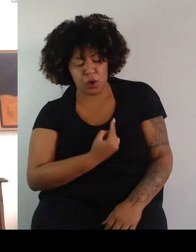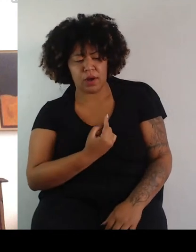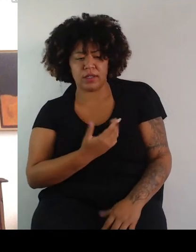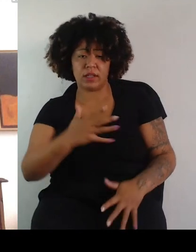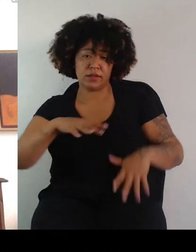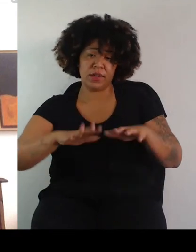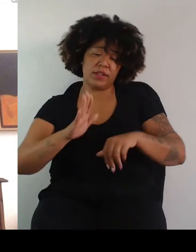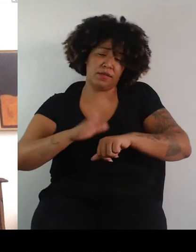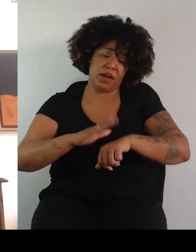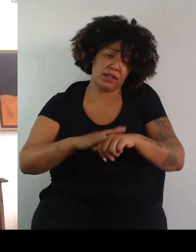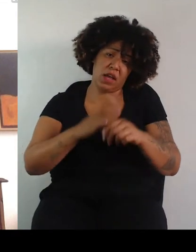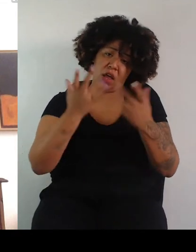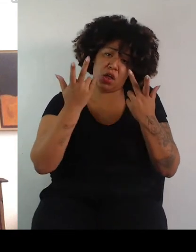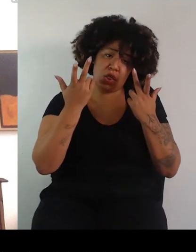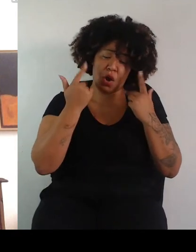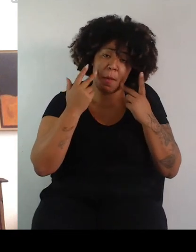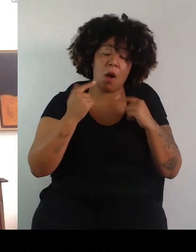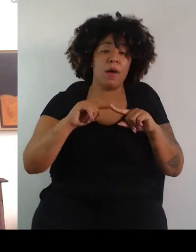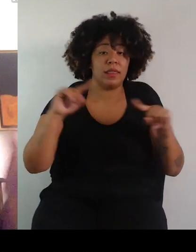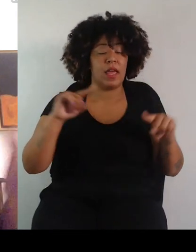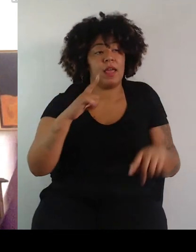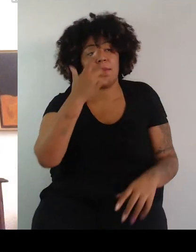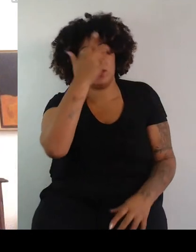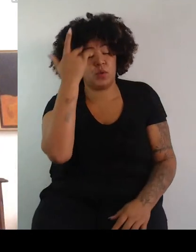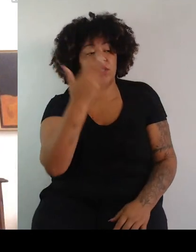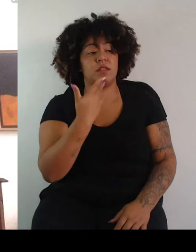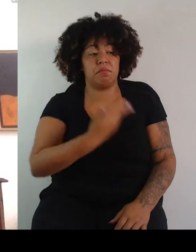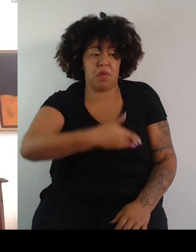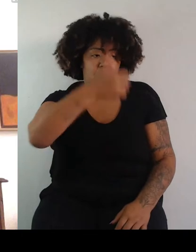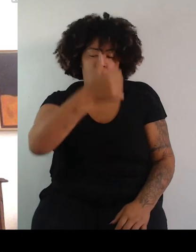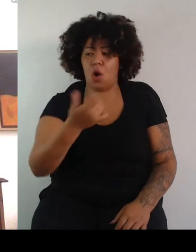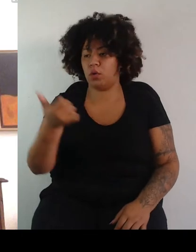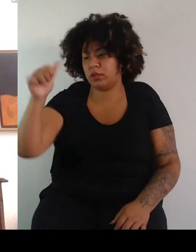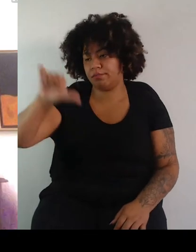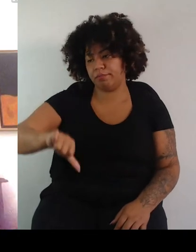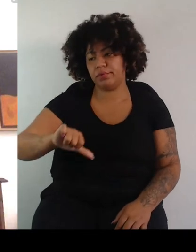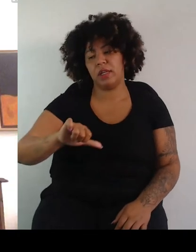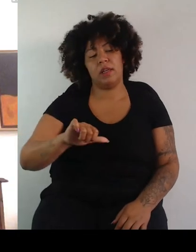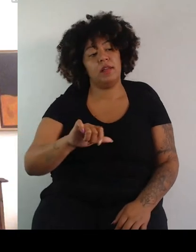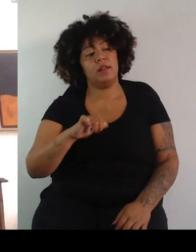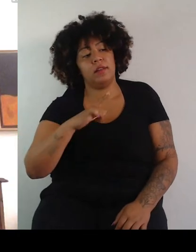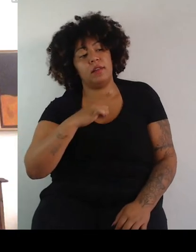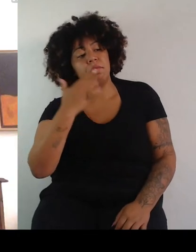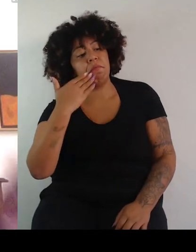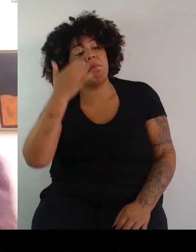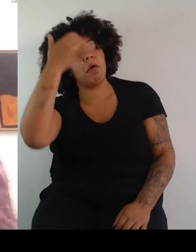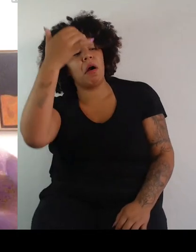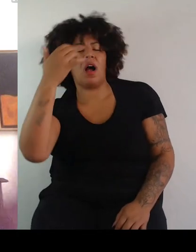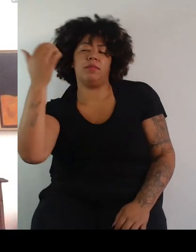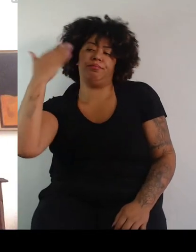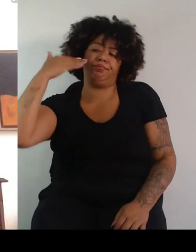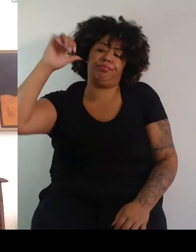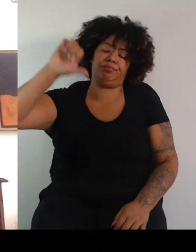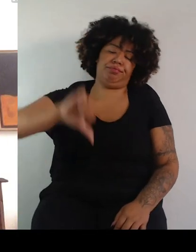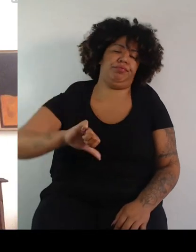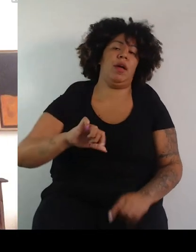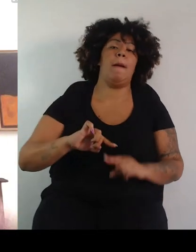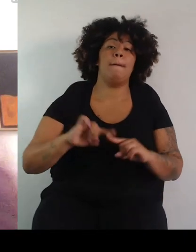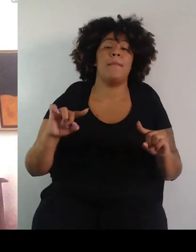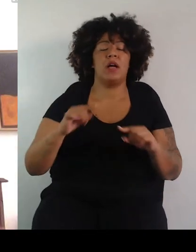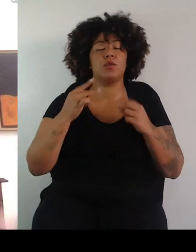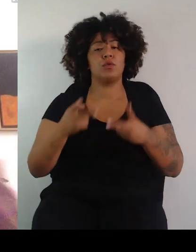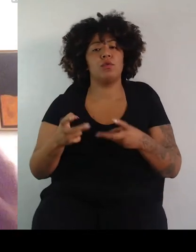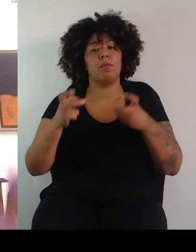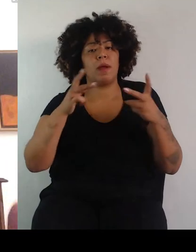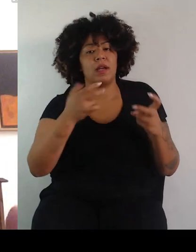fazer melhor do que outros alguns tem mais sucesso nesse esforço mas sempre que vemos por exemplo crianças